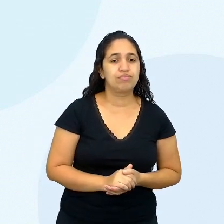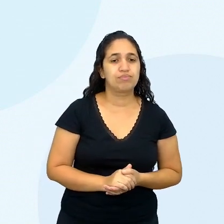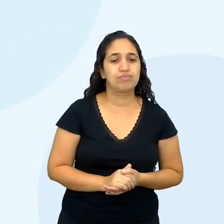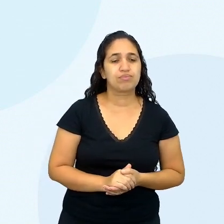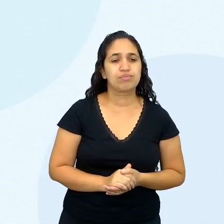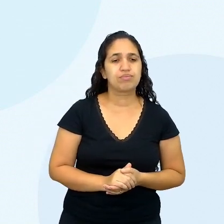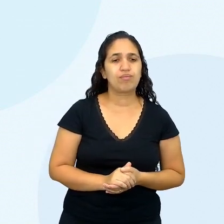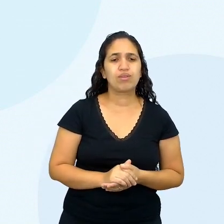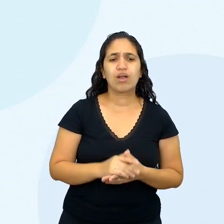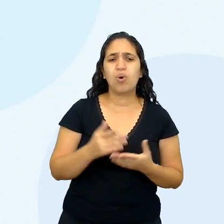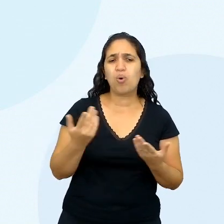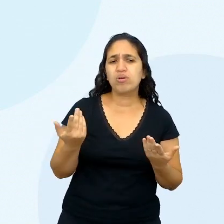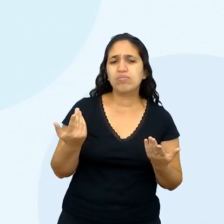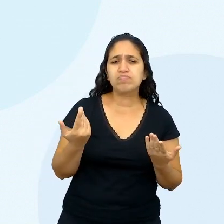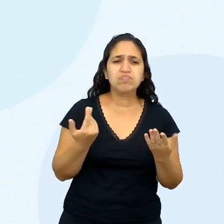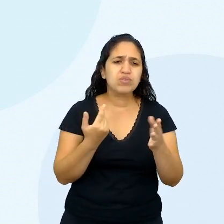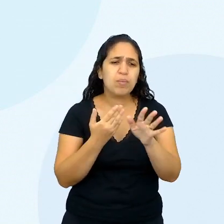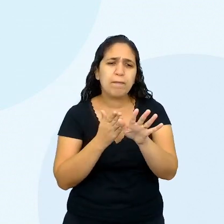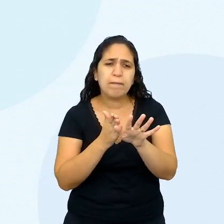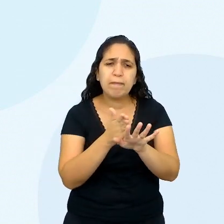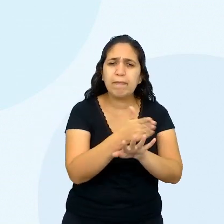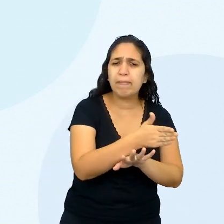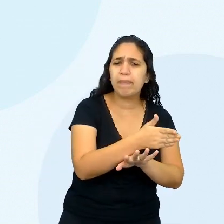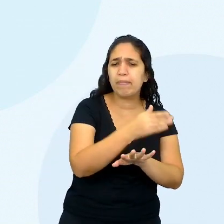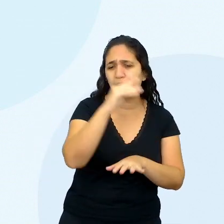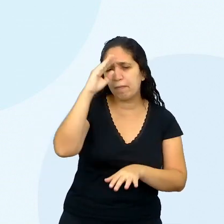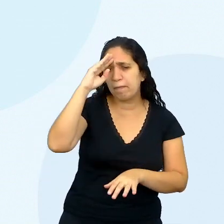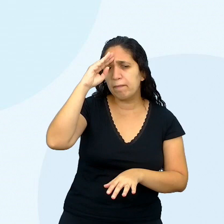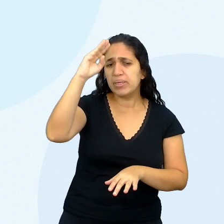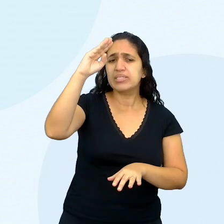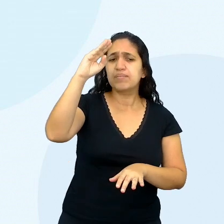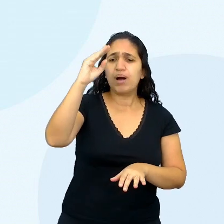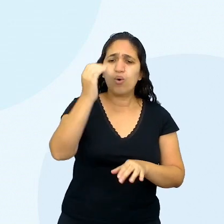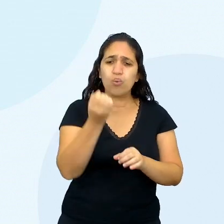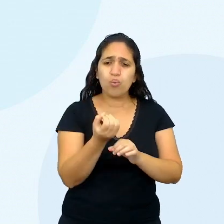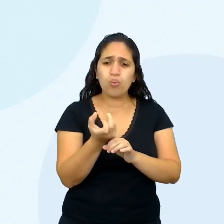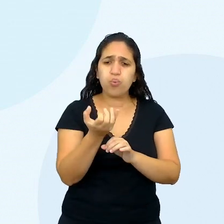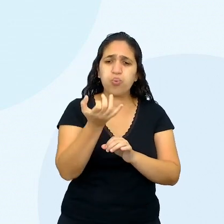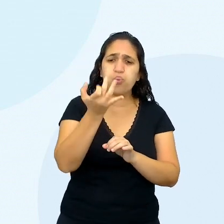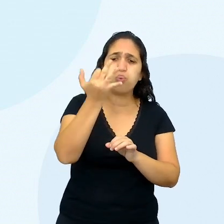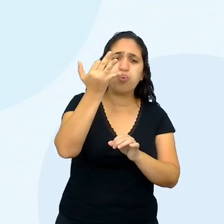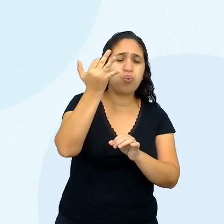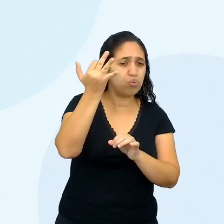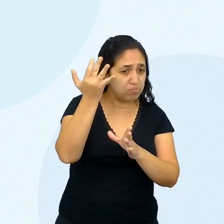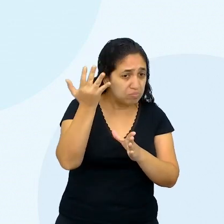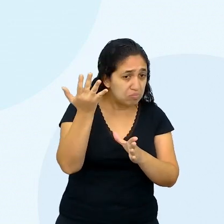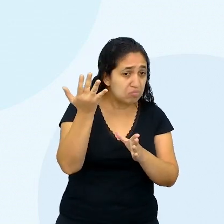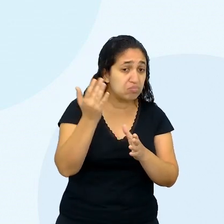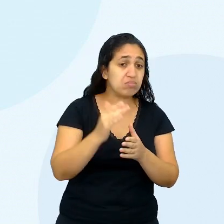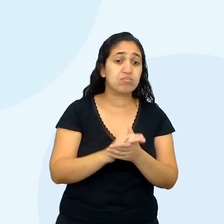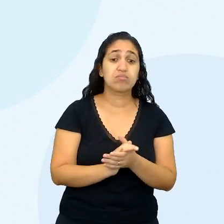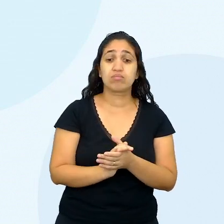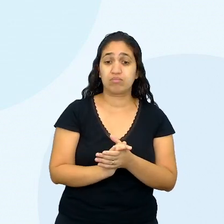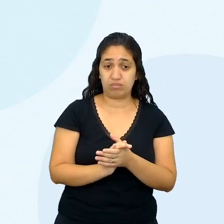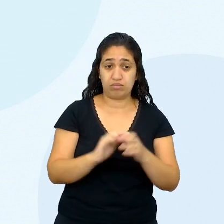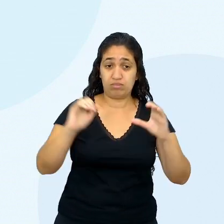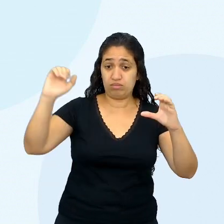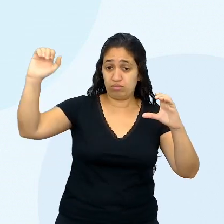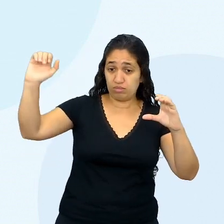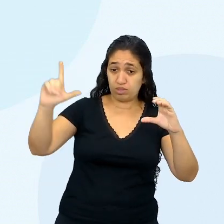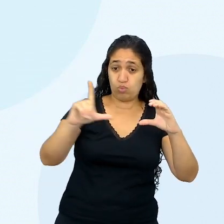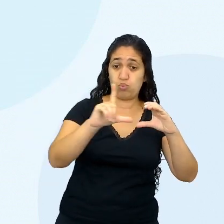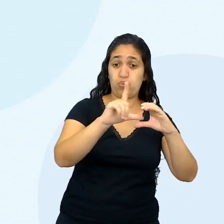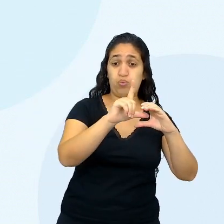E quais são as principais fontes que emitem gases de efeito estufa, né? Para os íntimos chamados de GES,